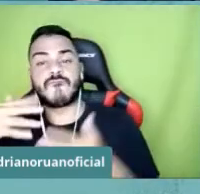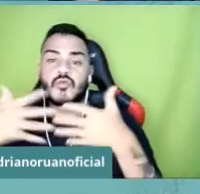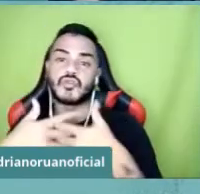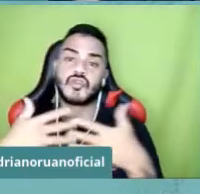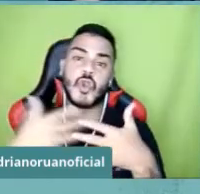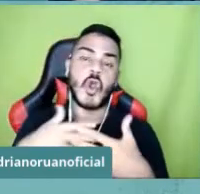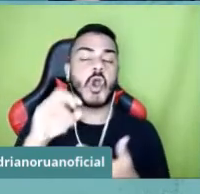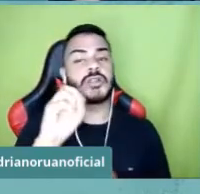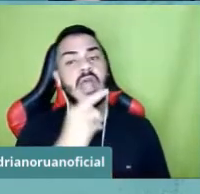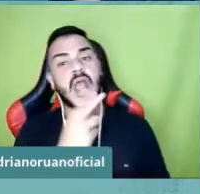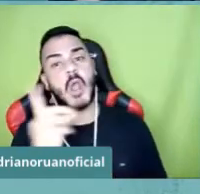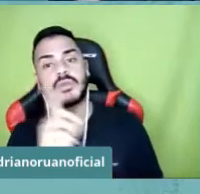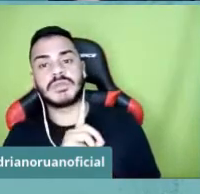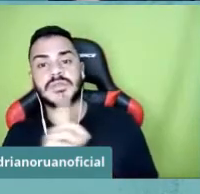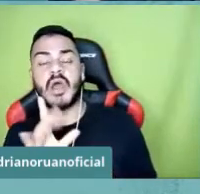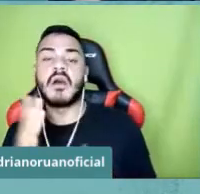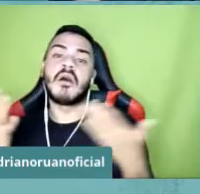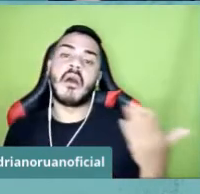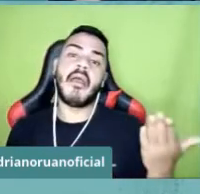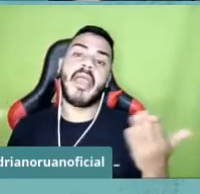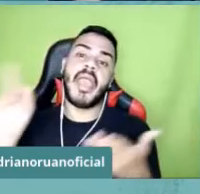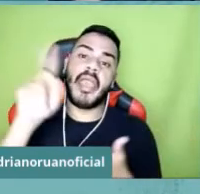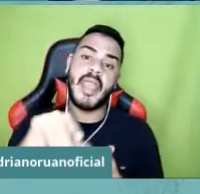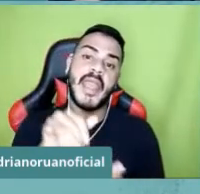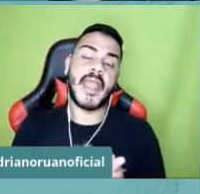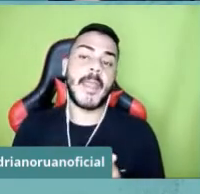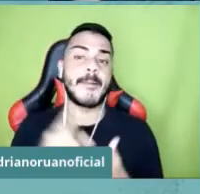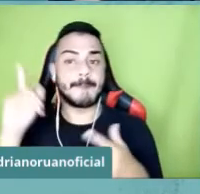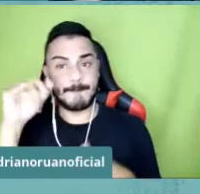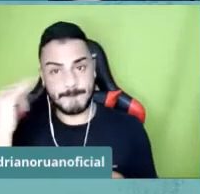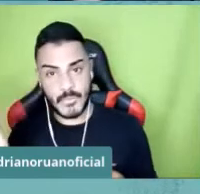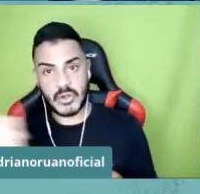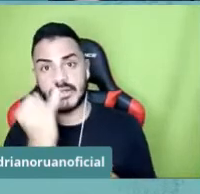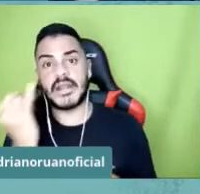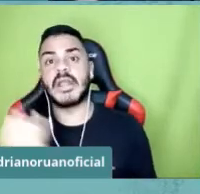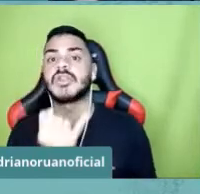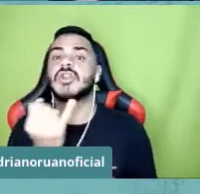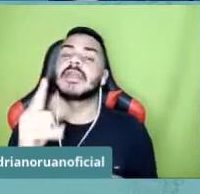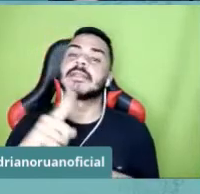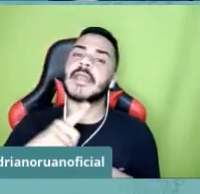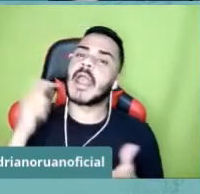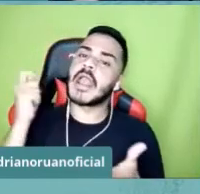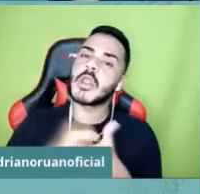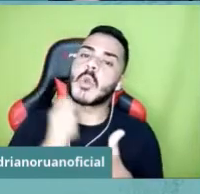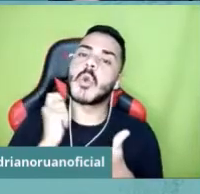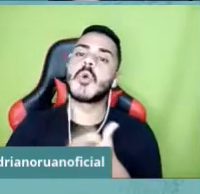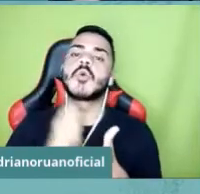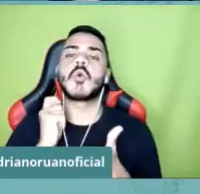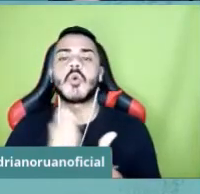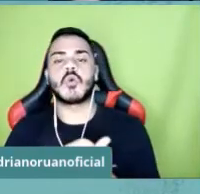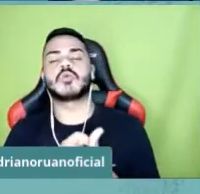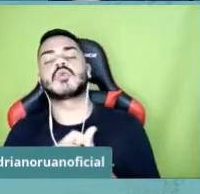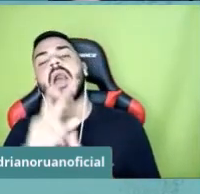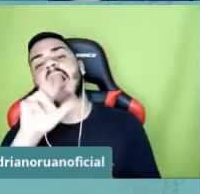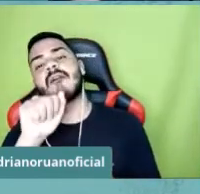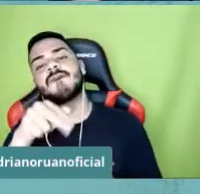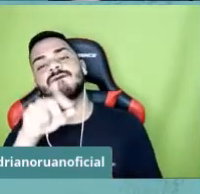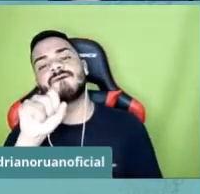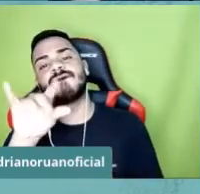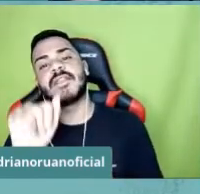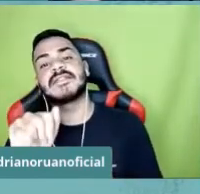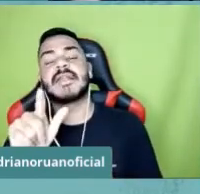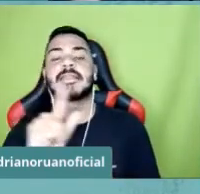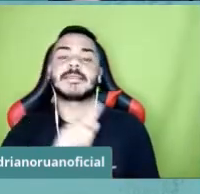né? Então, isso é muito importante que isso seja rigoroso. A Anvisa tem